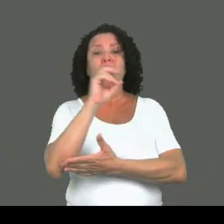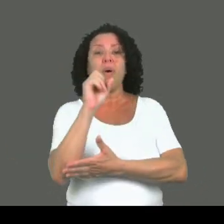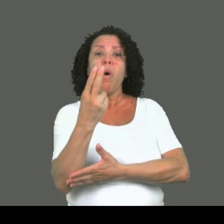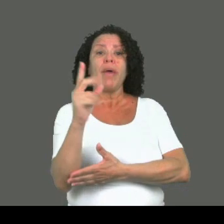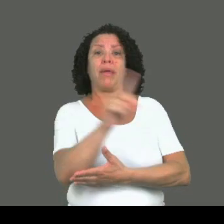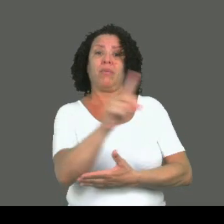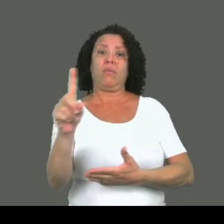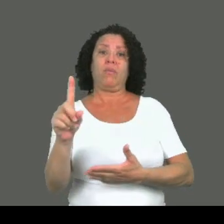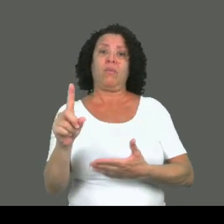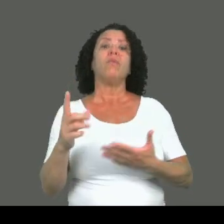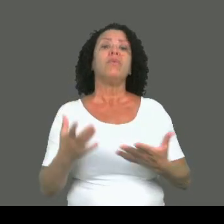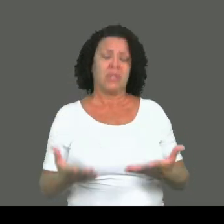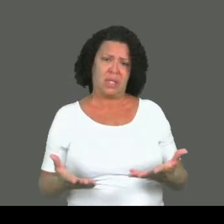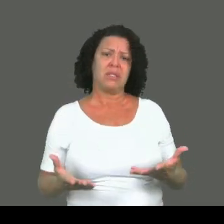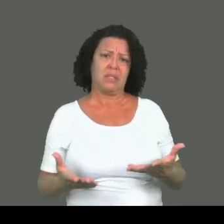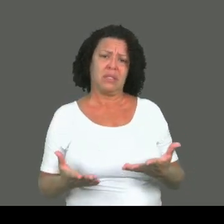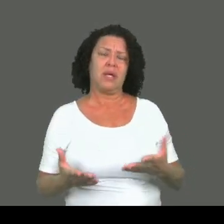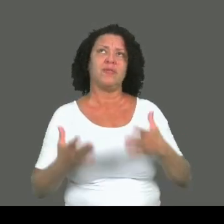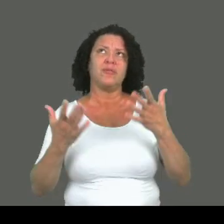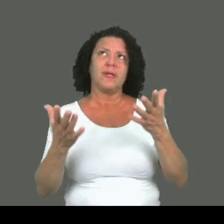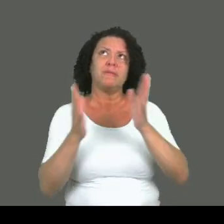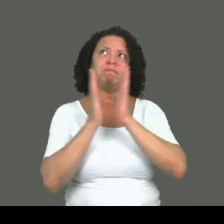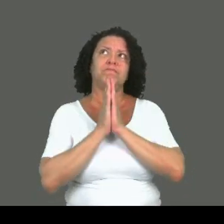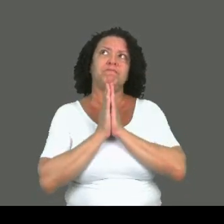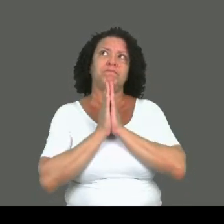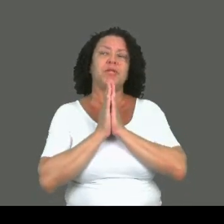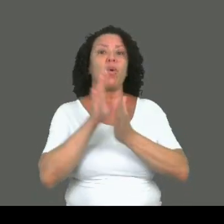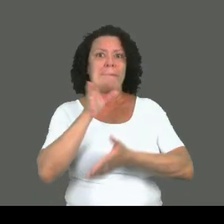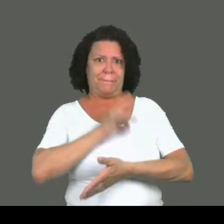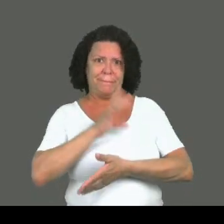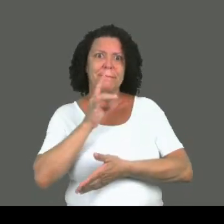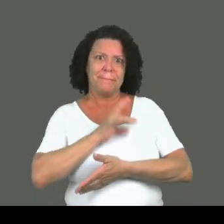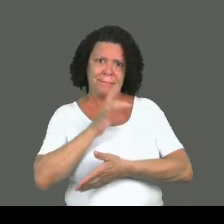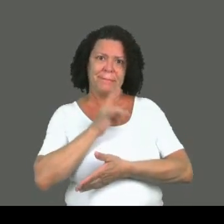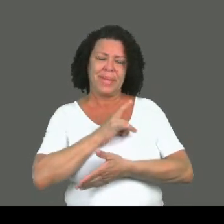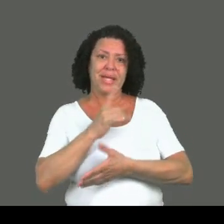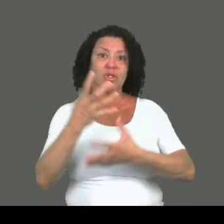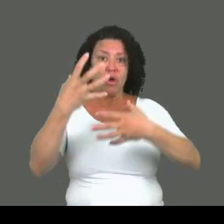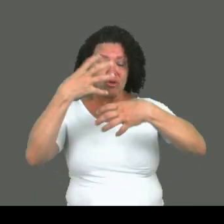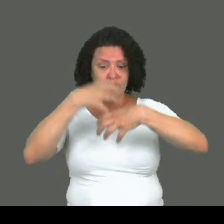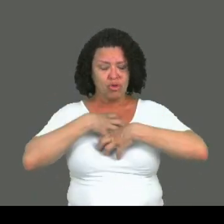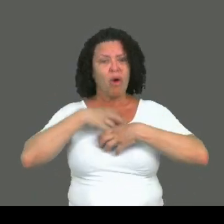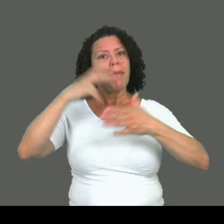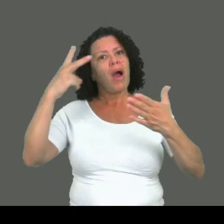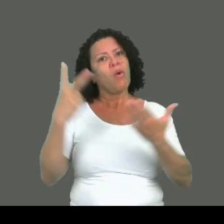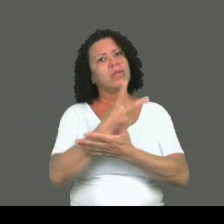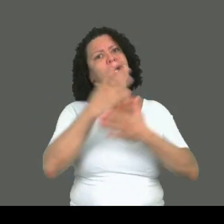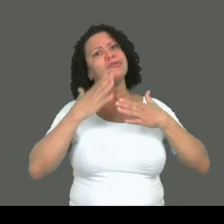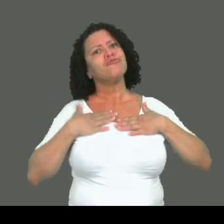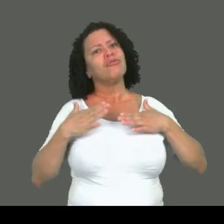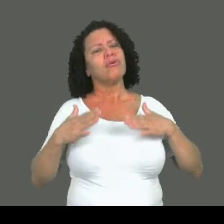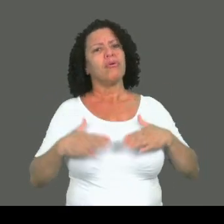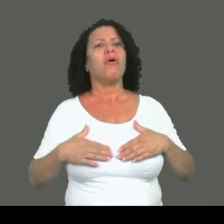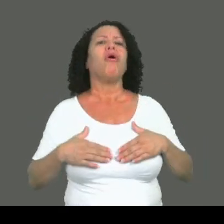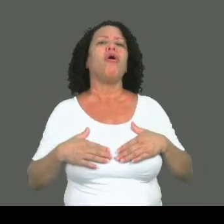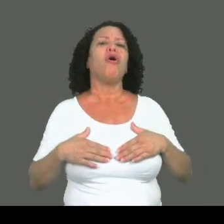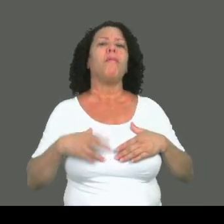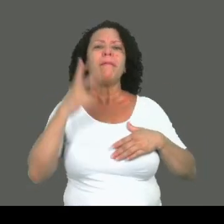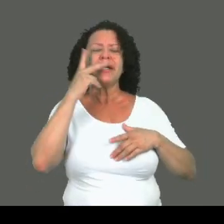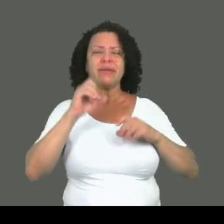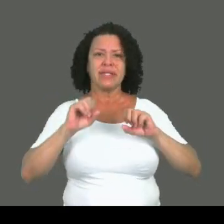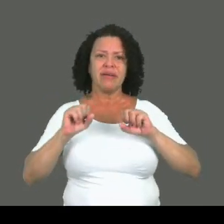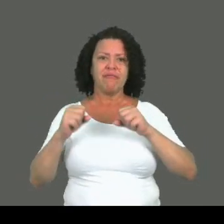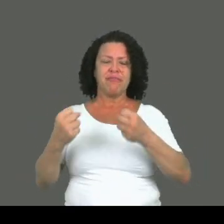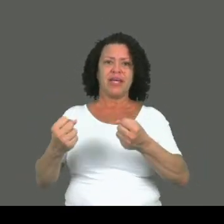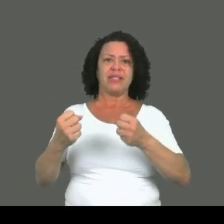ou não, tá? Então, enquanto o medo toma o nosso corpo apto para se defender,